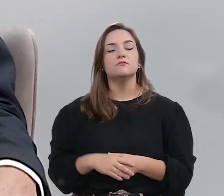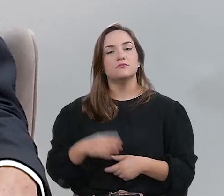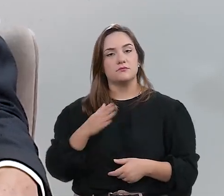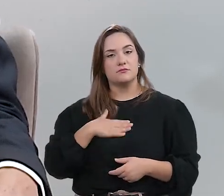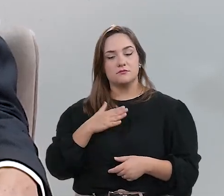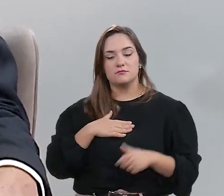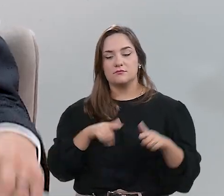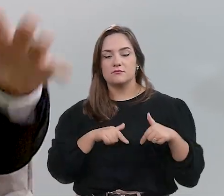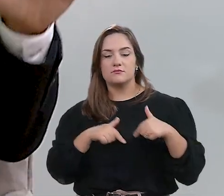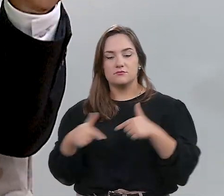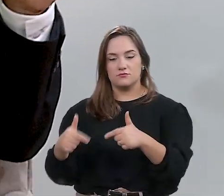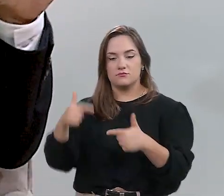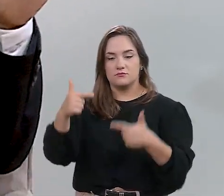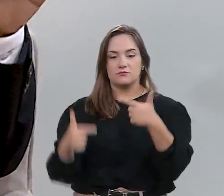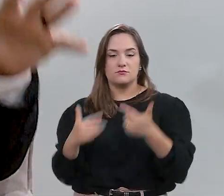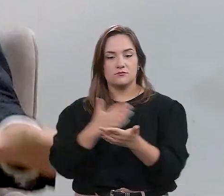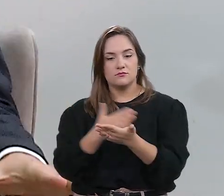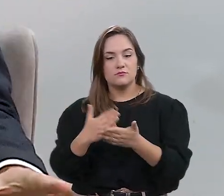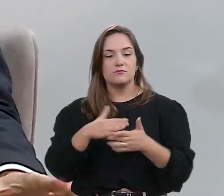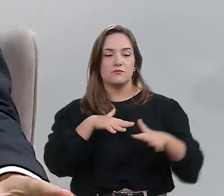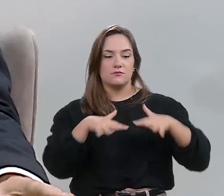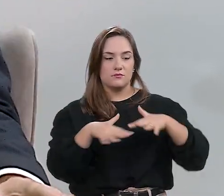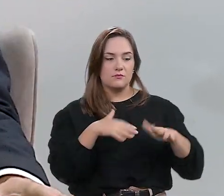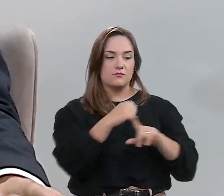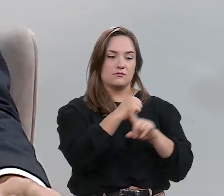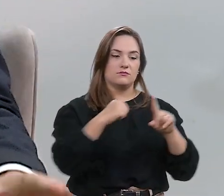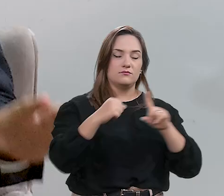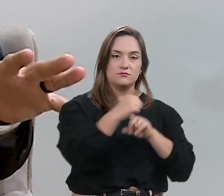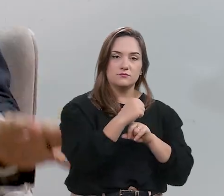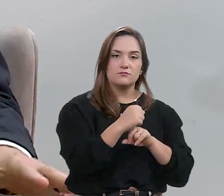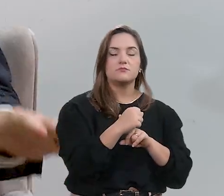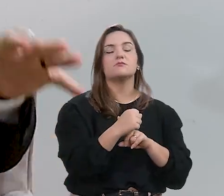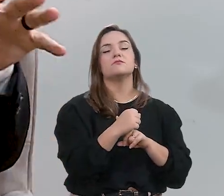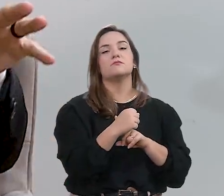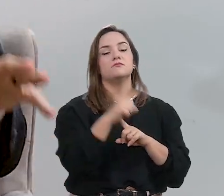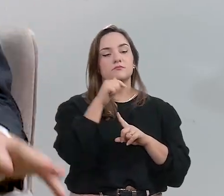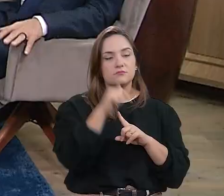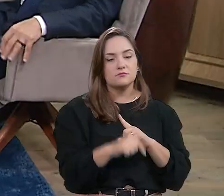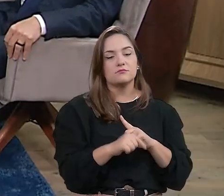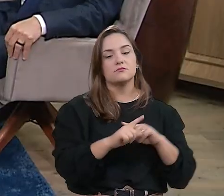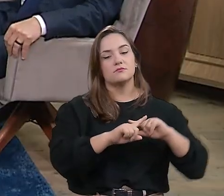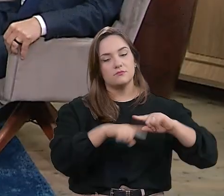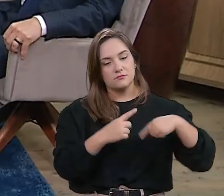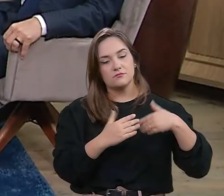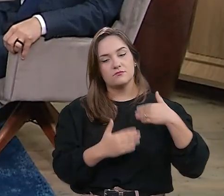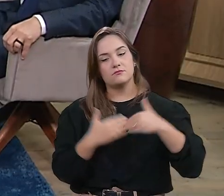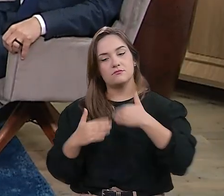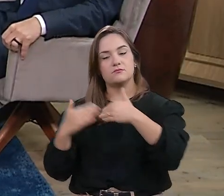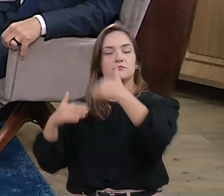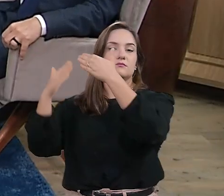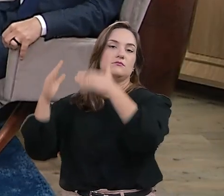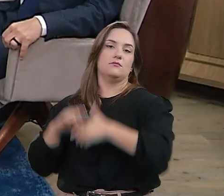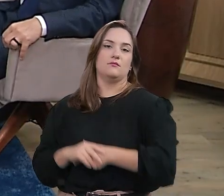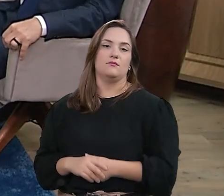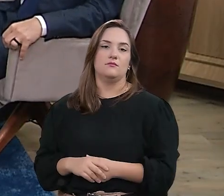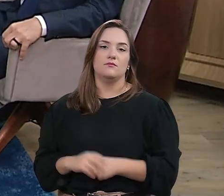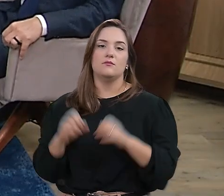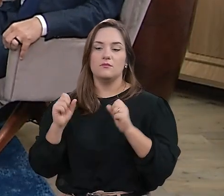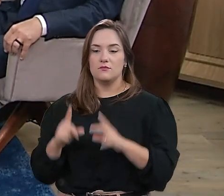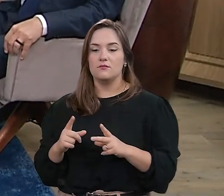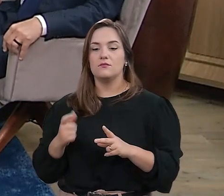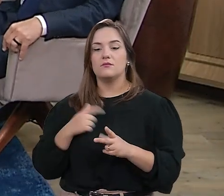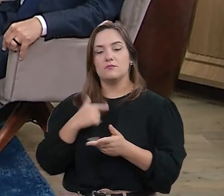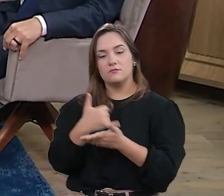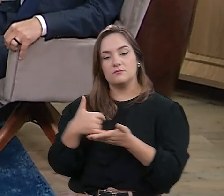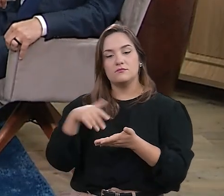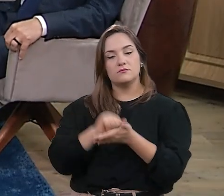minha militância política começou no movimento social, né? Nas lutas dos movimentos sociais. E a